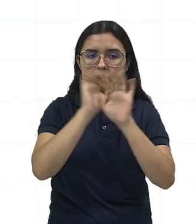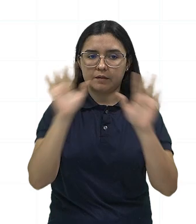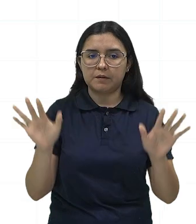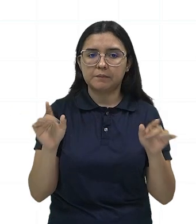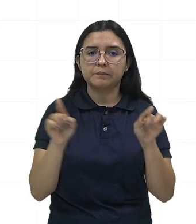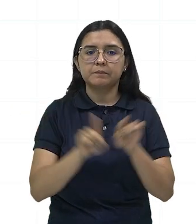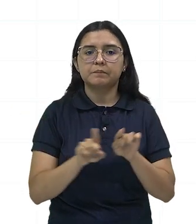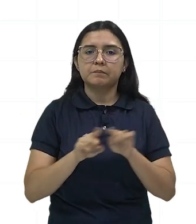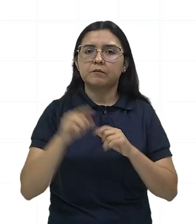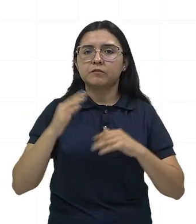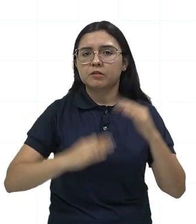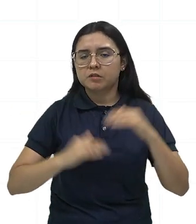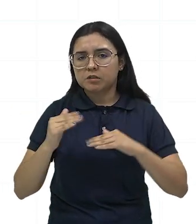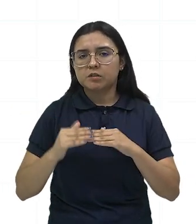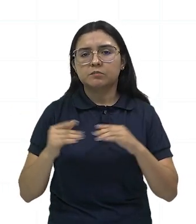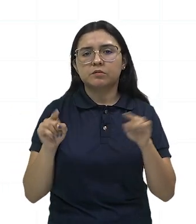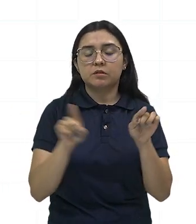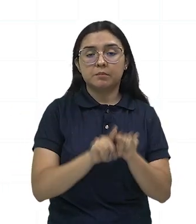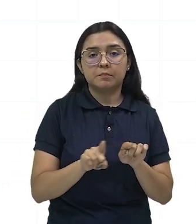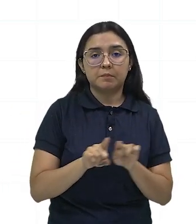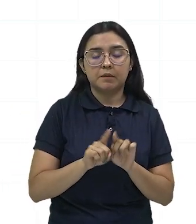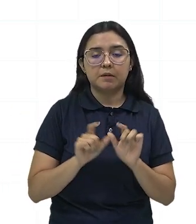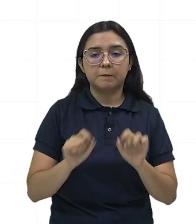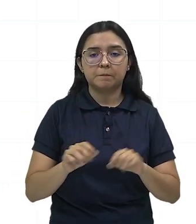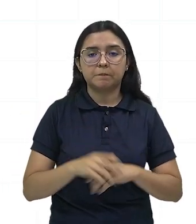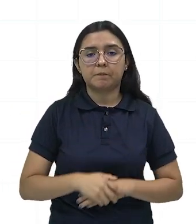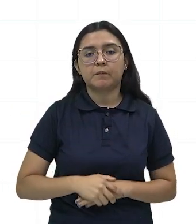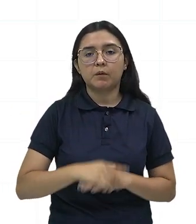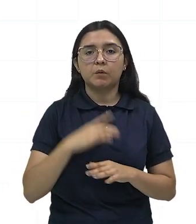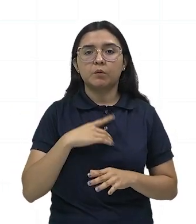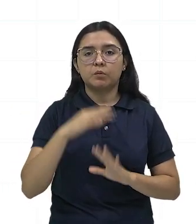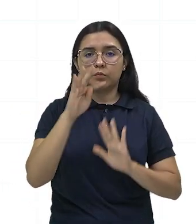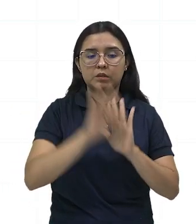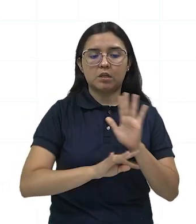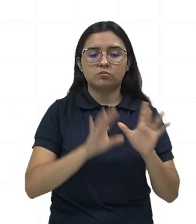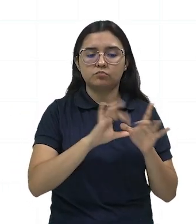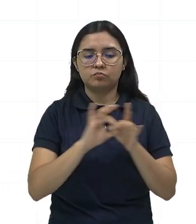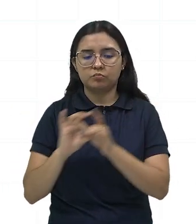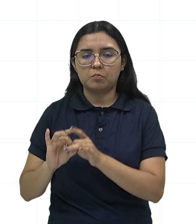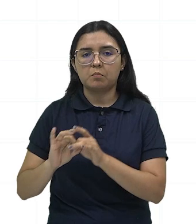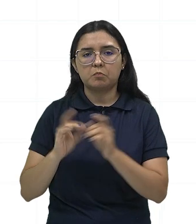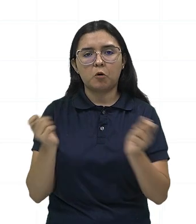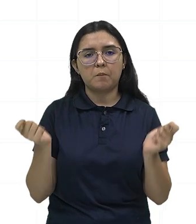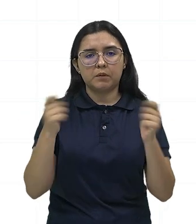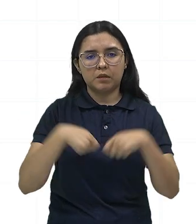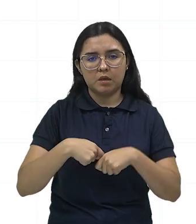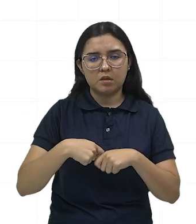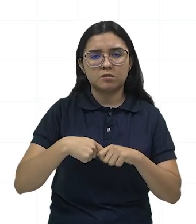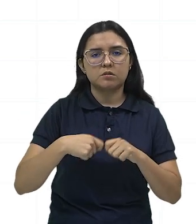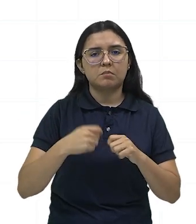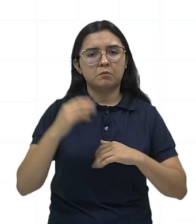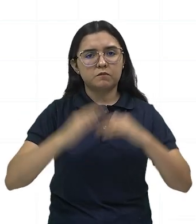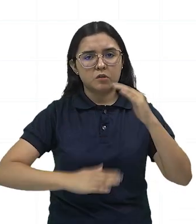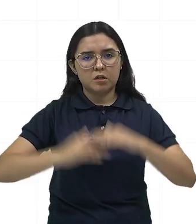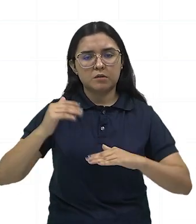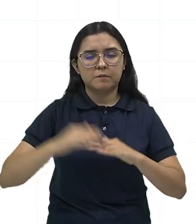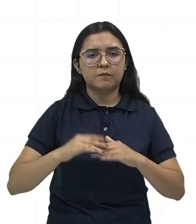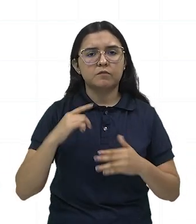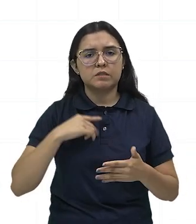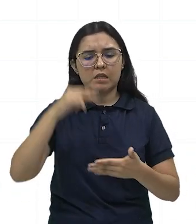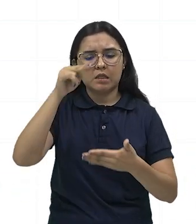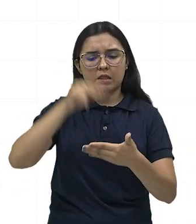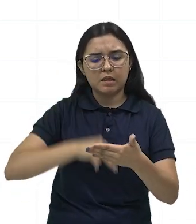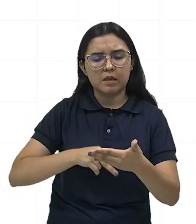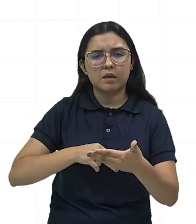temos a credibilidade. Um texto coeso vai transmitir essa sensação de profissionalismo e competência. Um texto bem escrito, você lê um